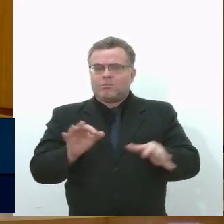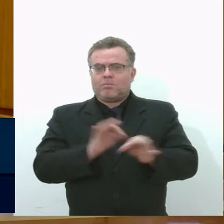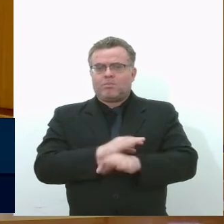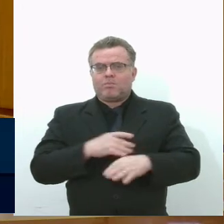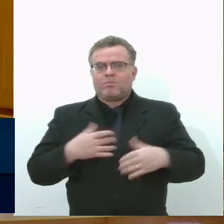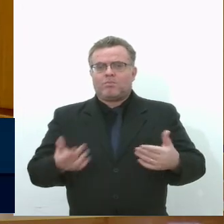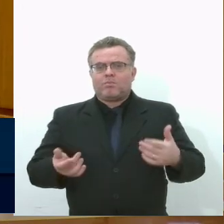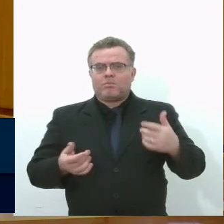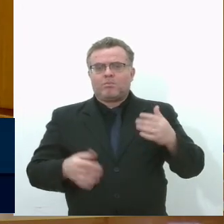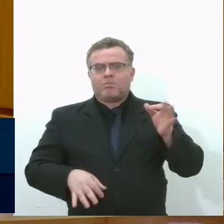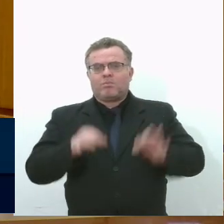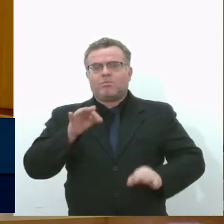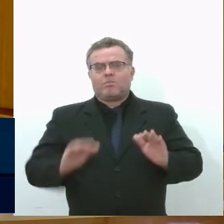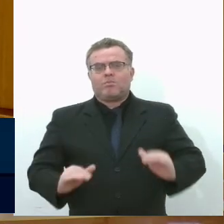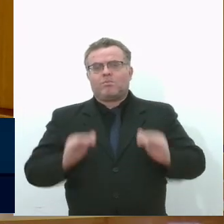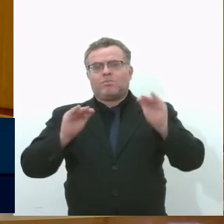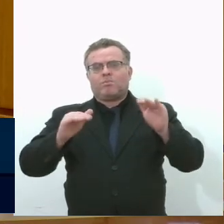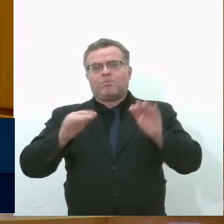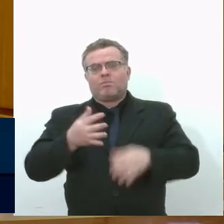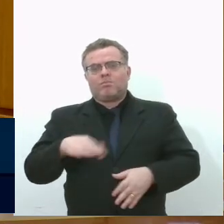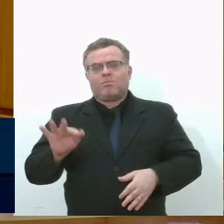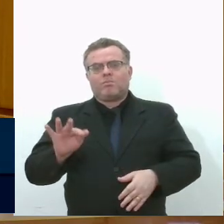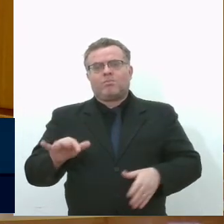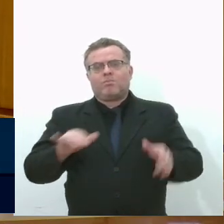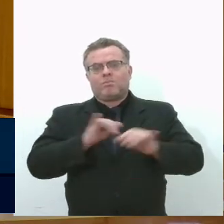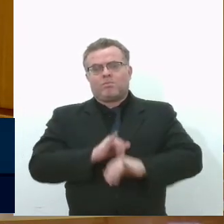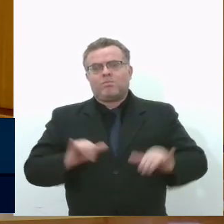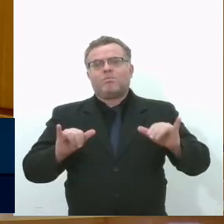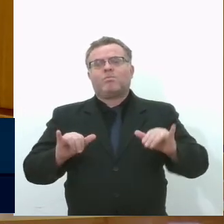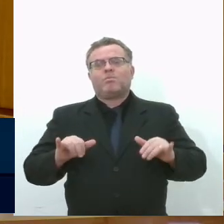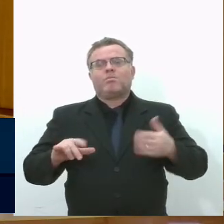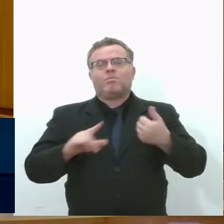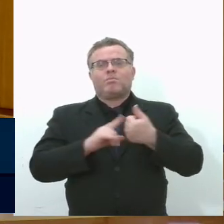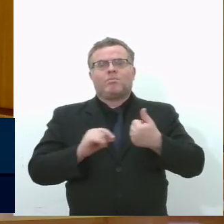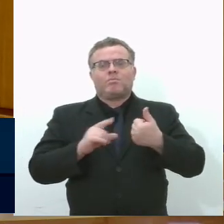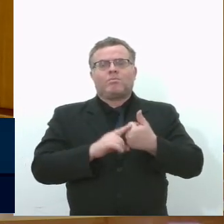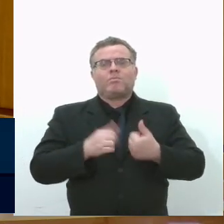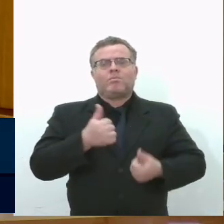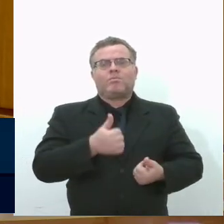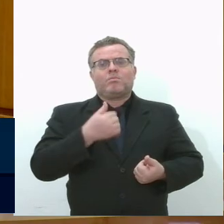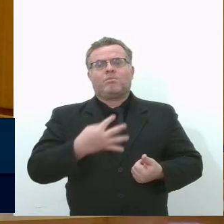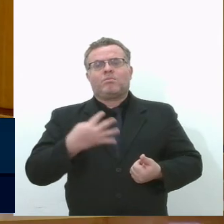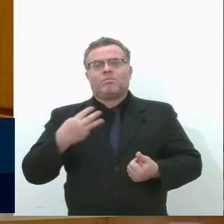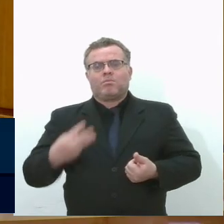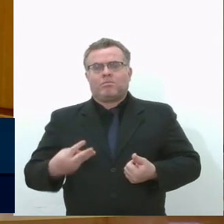Supremo Tribunal Federal julgou o artigo 143, parágrafo 2º,